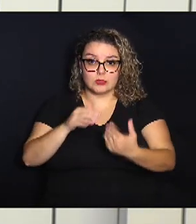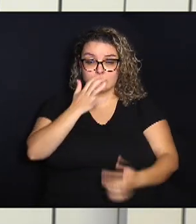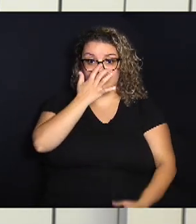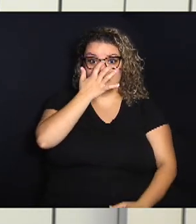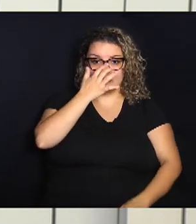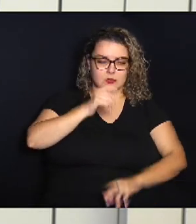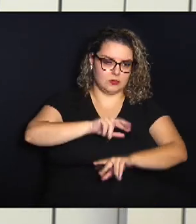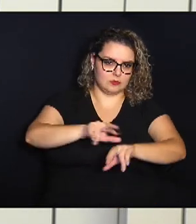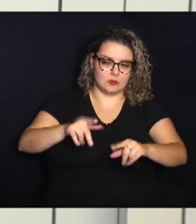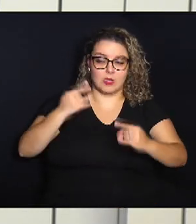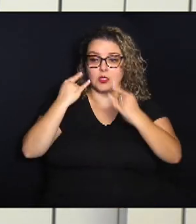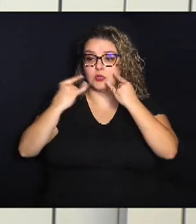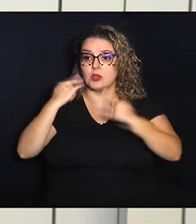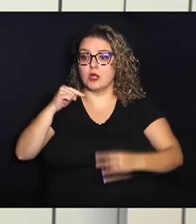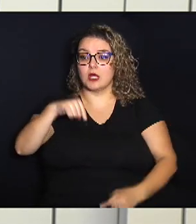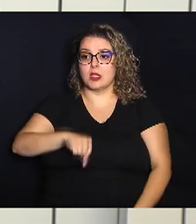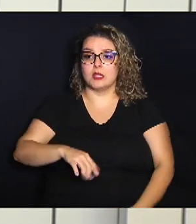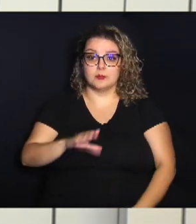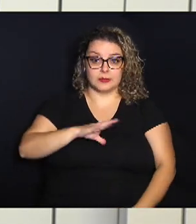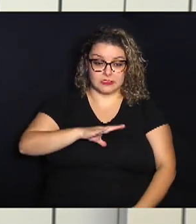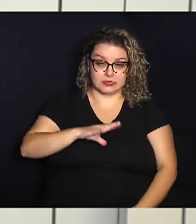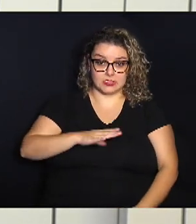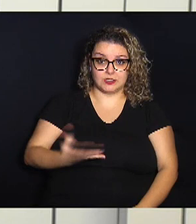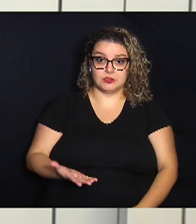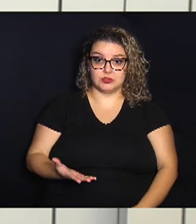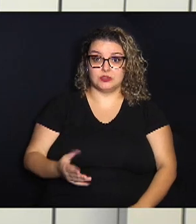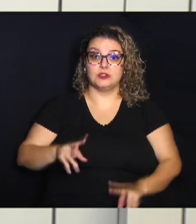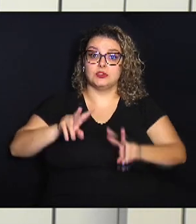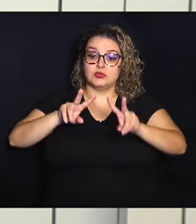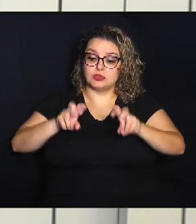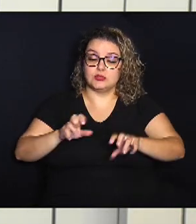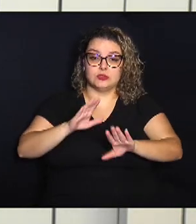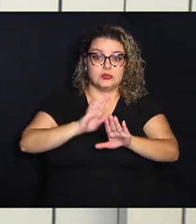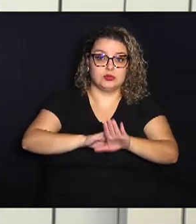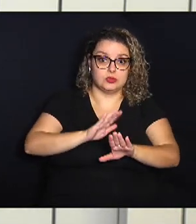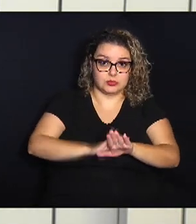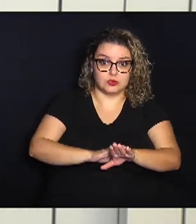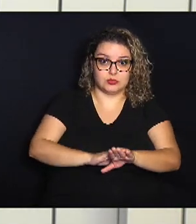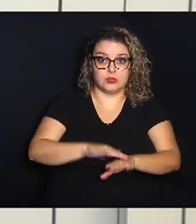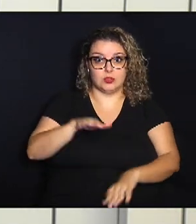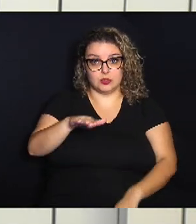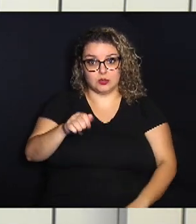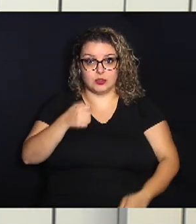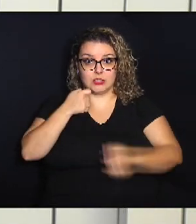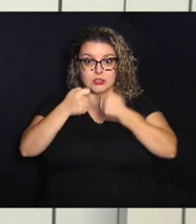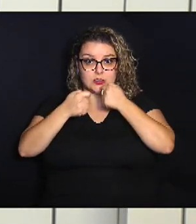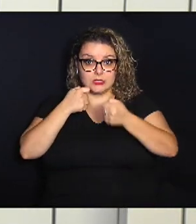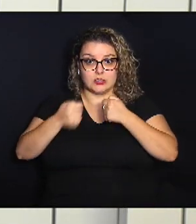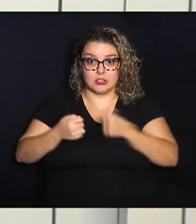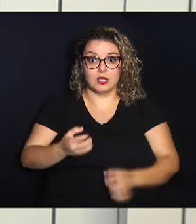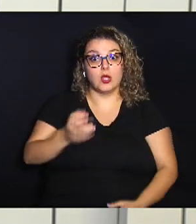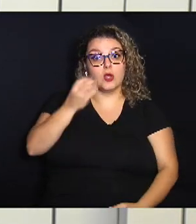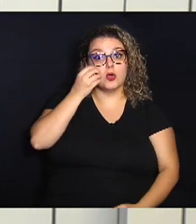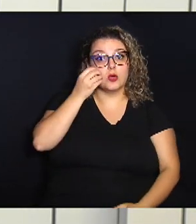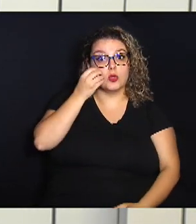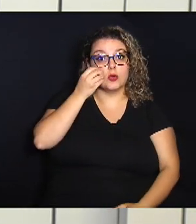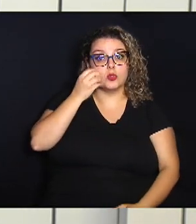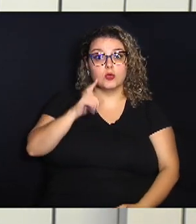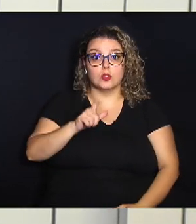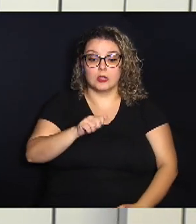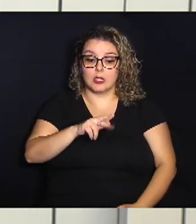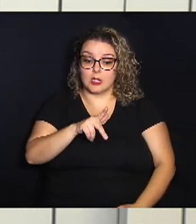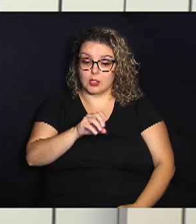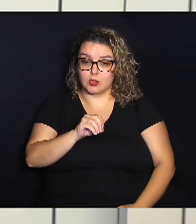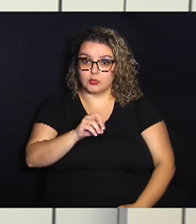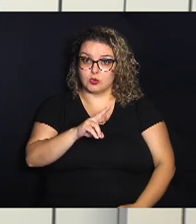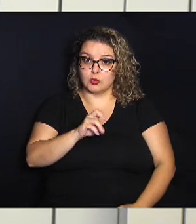diversas atrações aqui pela cidade. Então, sobre essas atividades, eu aciono o repórter André Aranha, do Largo do Rosário,